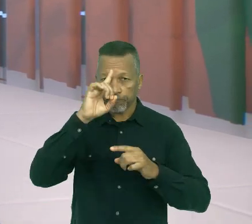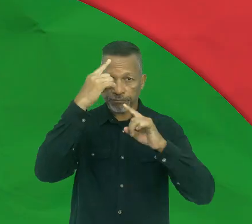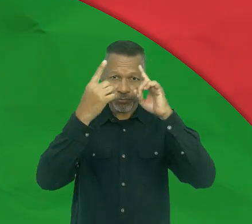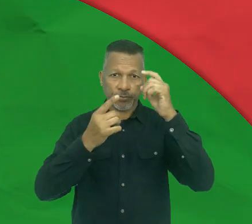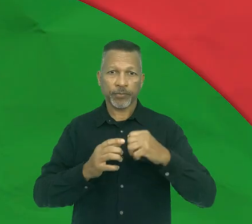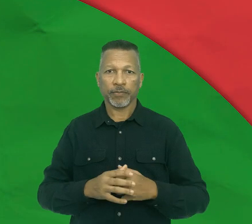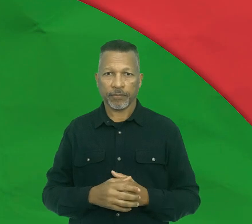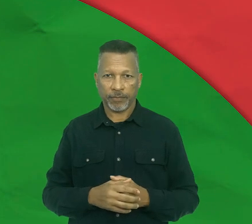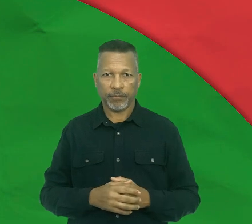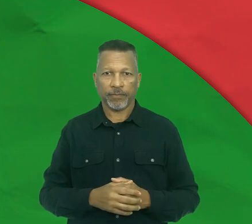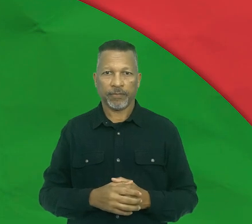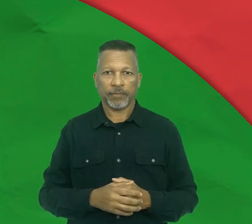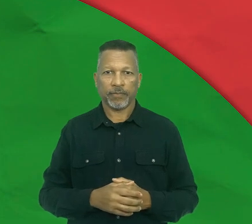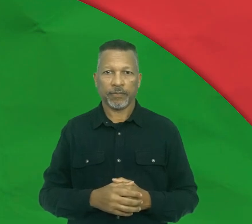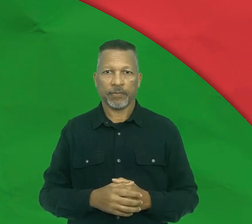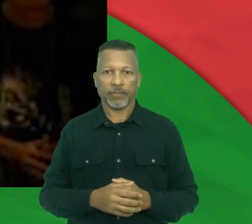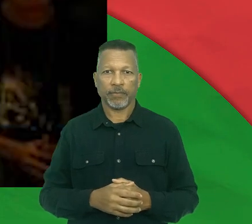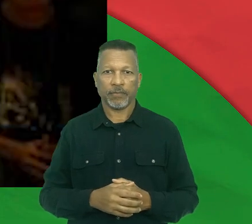criativa.